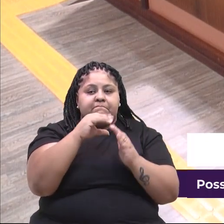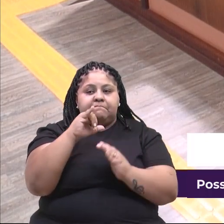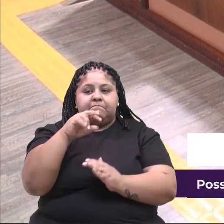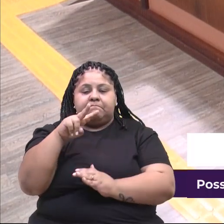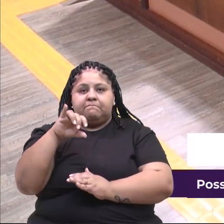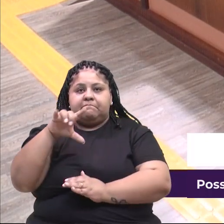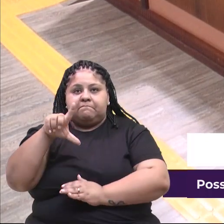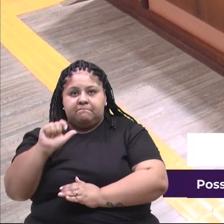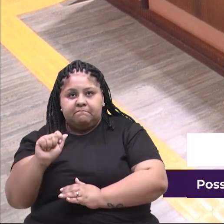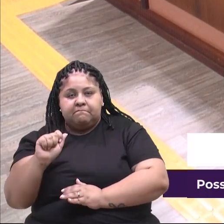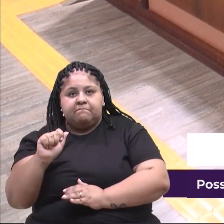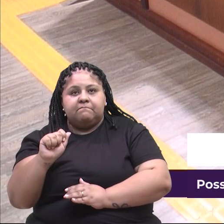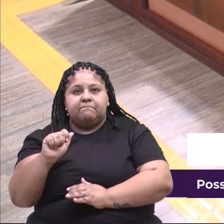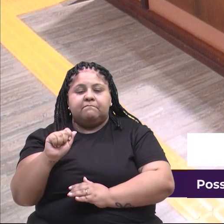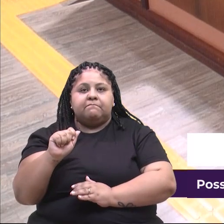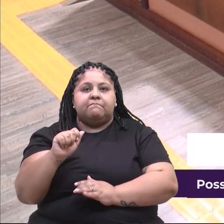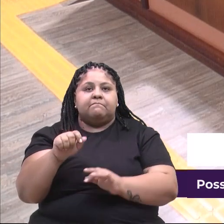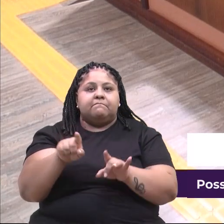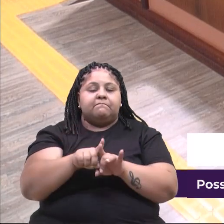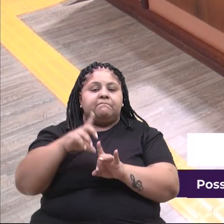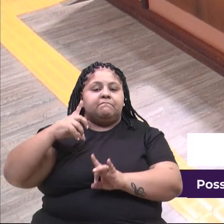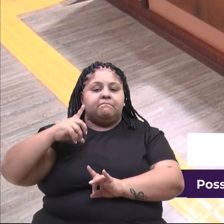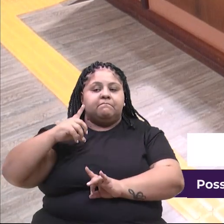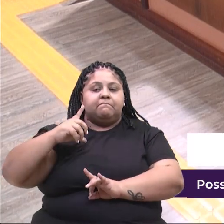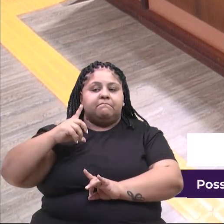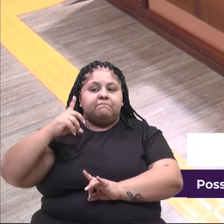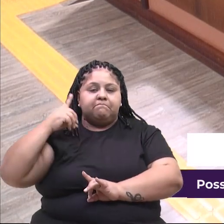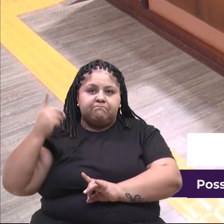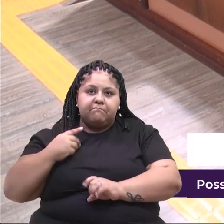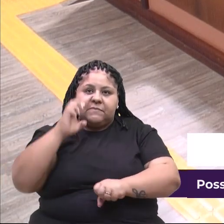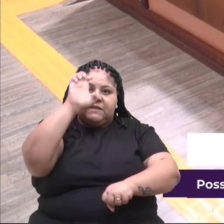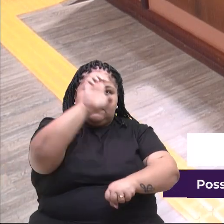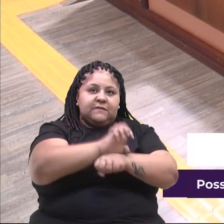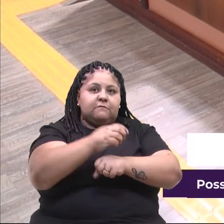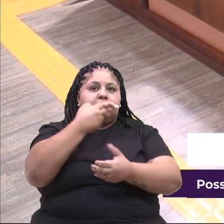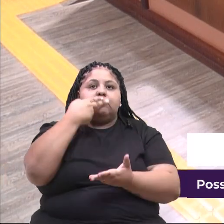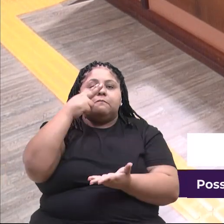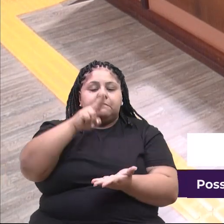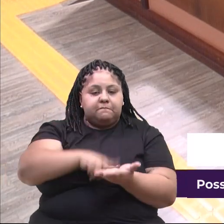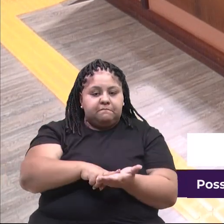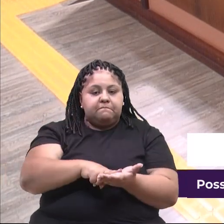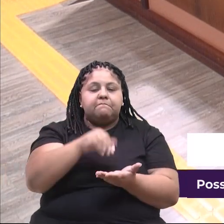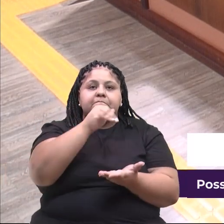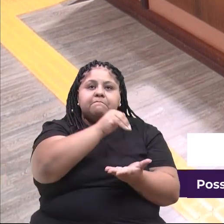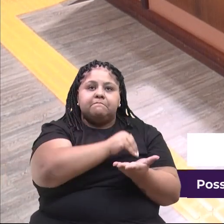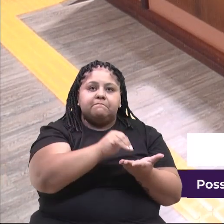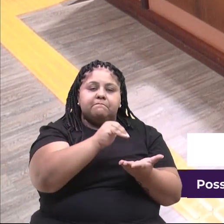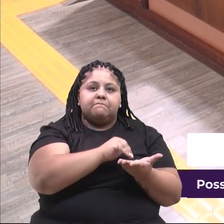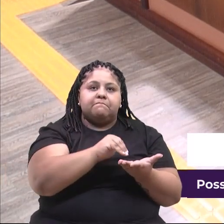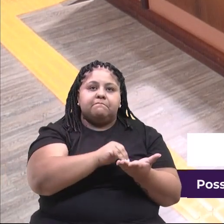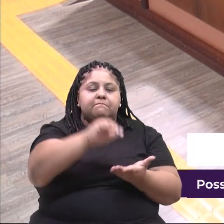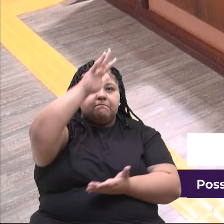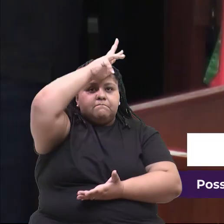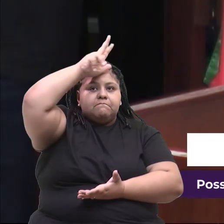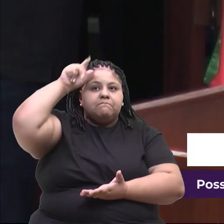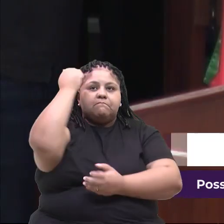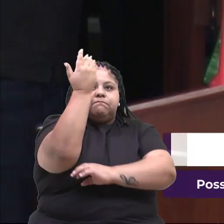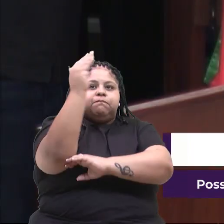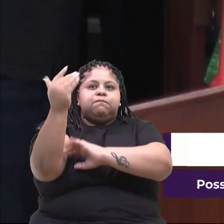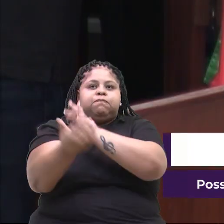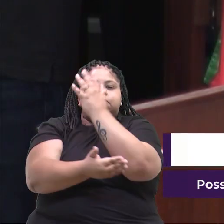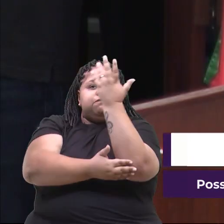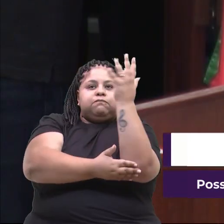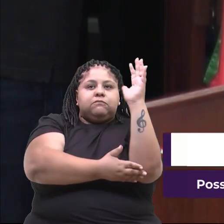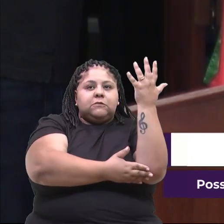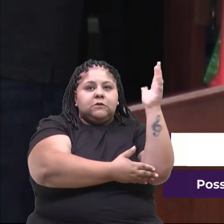Fabrício Dutra, deputado estadual Neril Carteiro, secretário municipal do Meio Ambiente, chefe